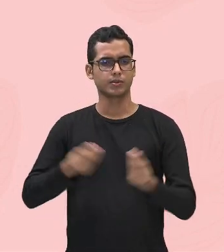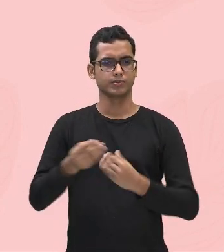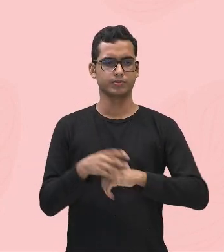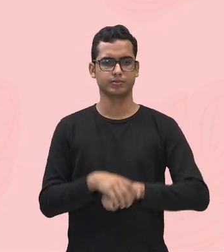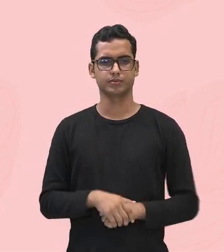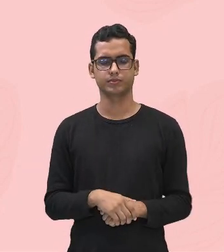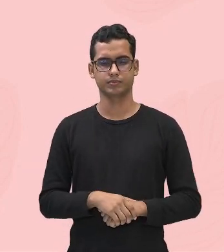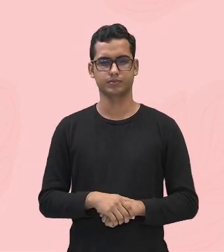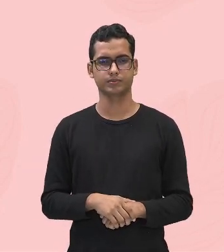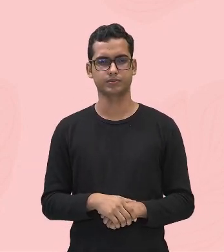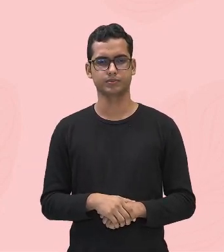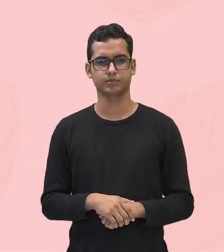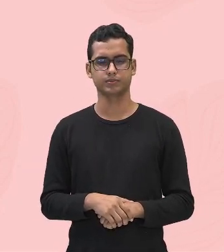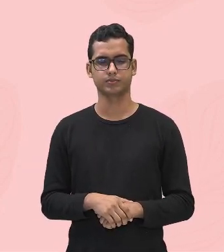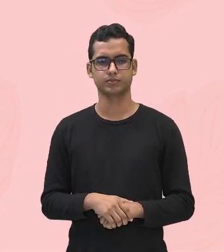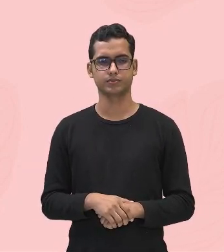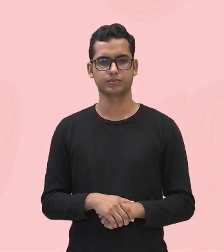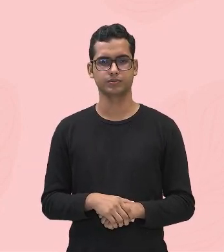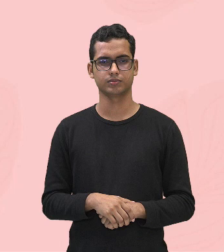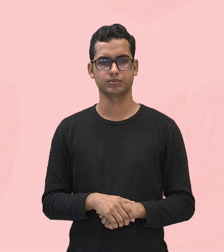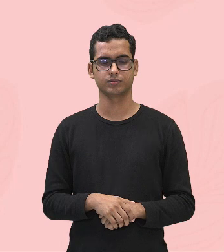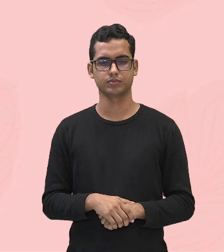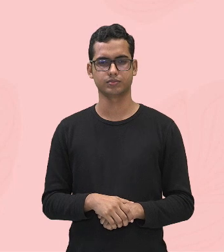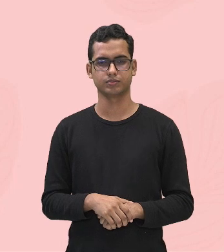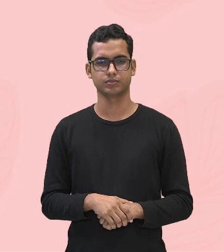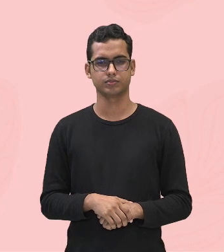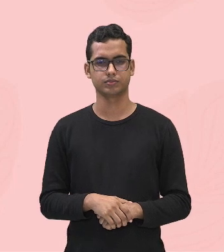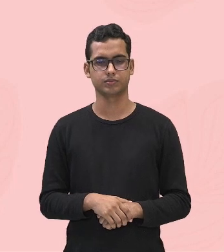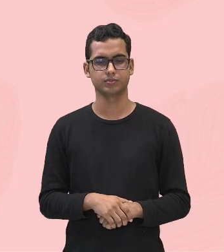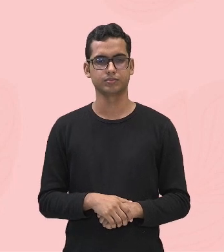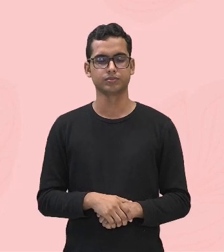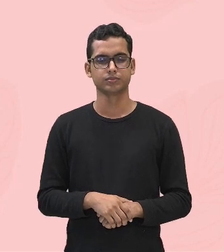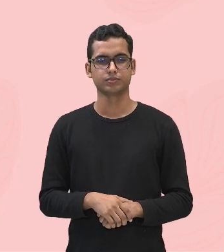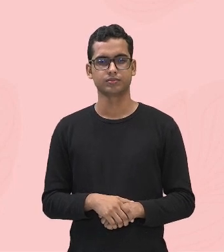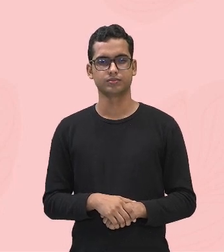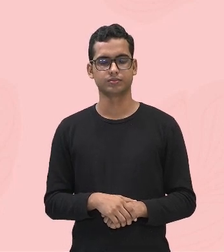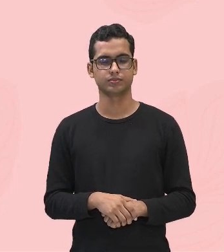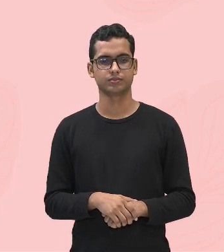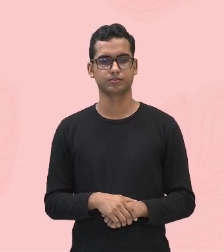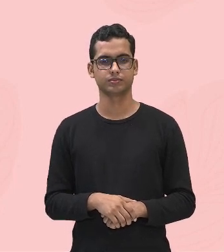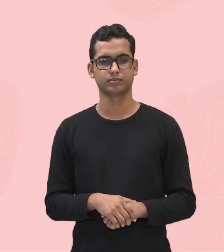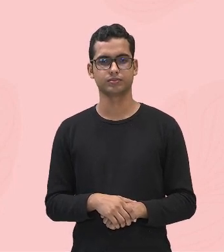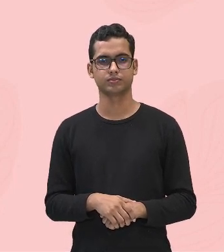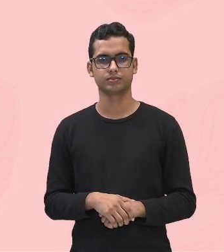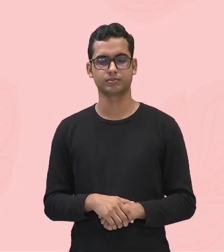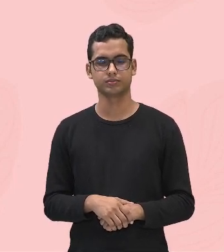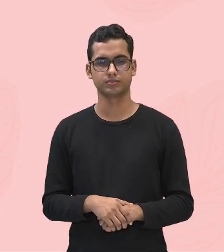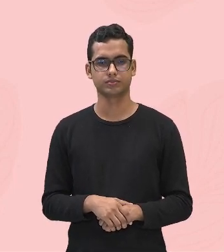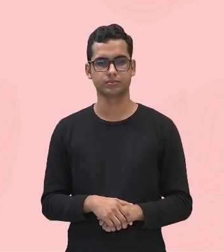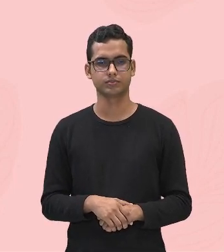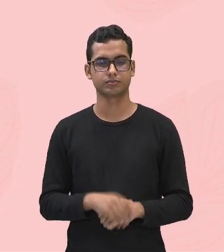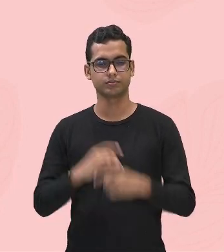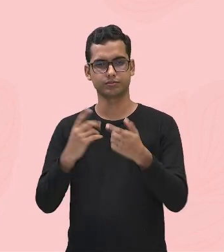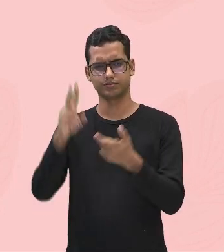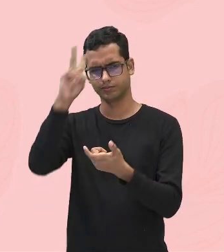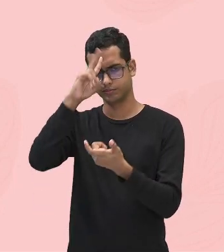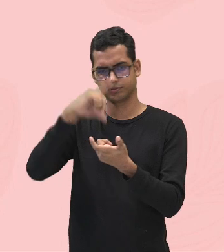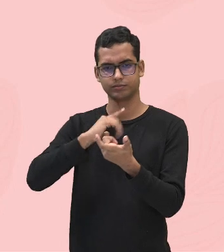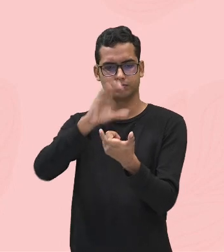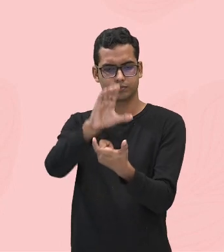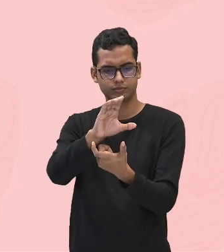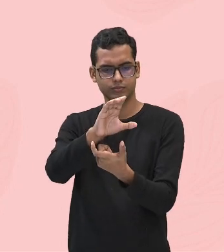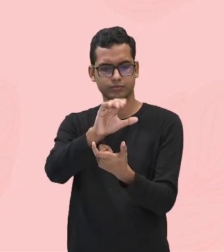lembram? Olha aqui a raiz. Naquela tabelinha nós tiramos a terminação e ficamos com